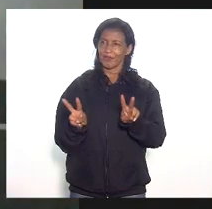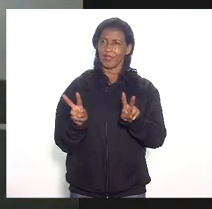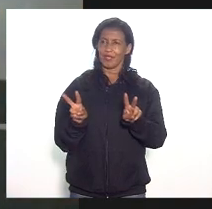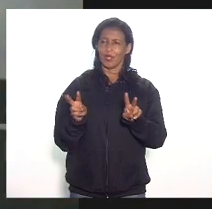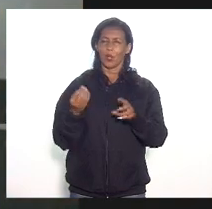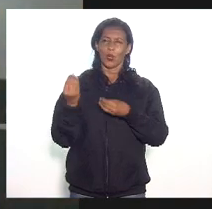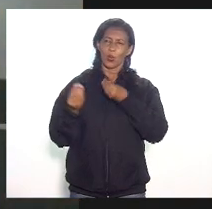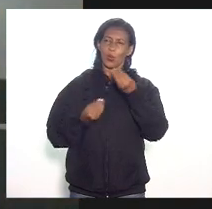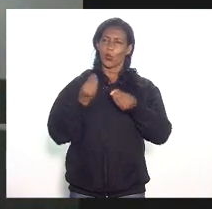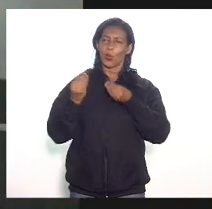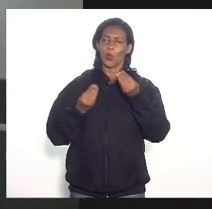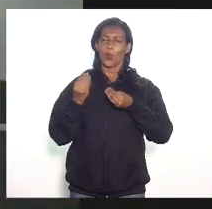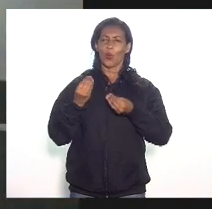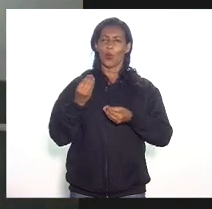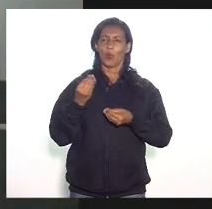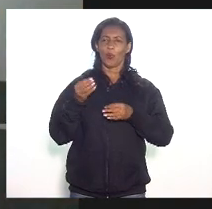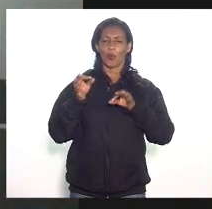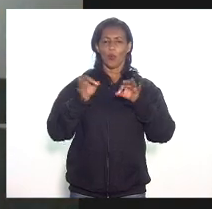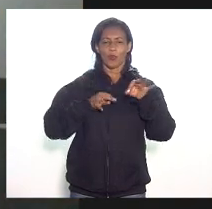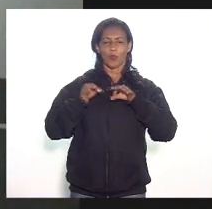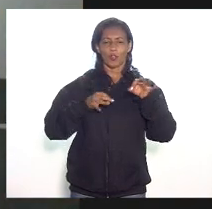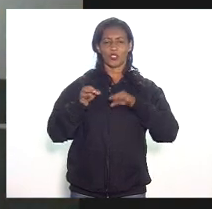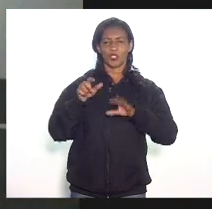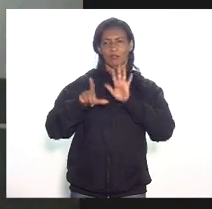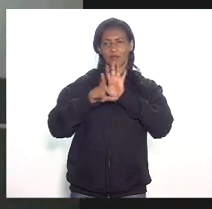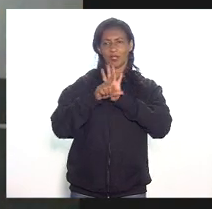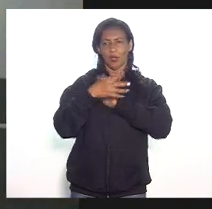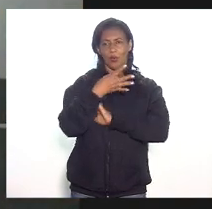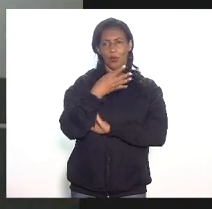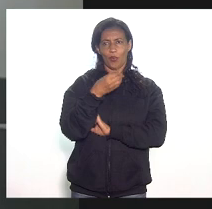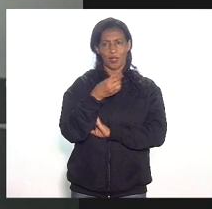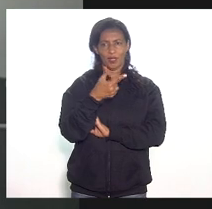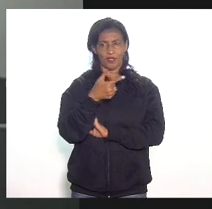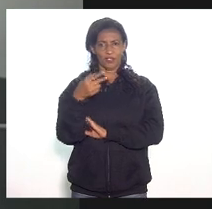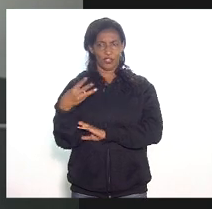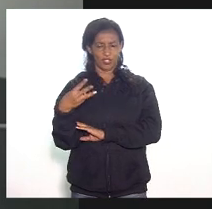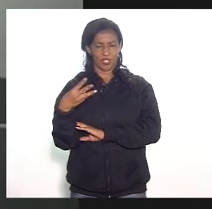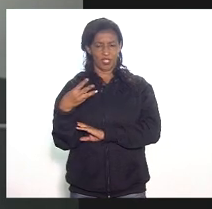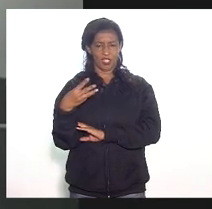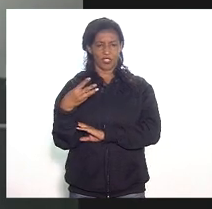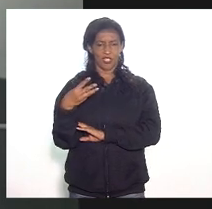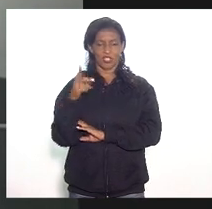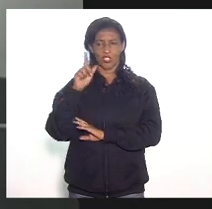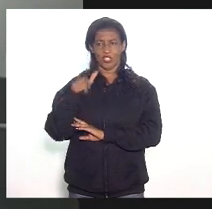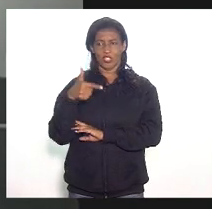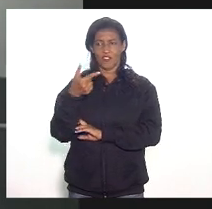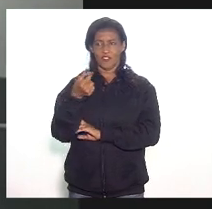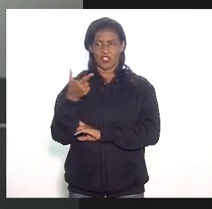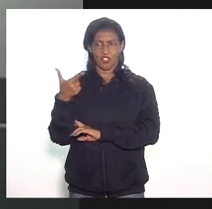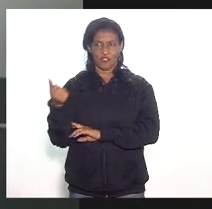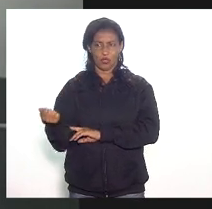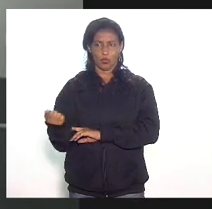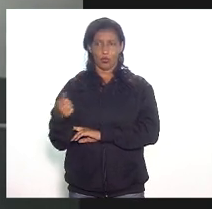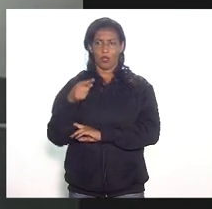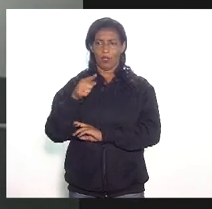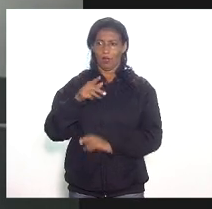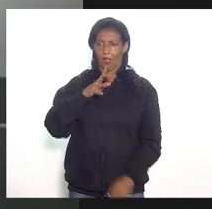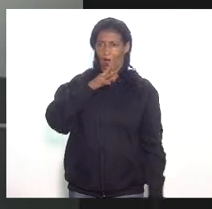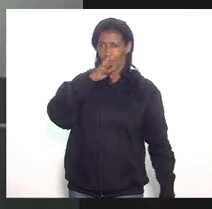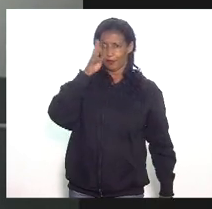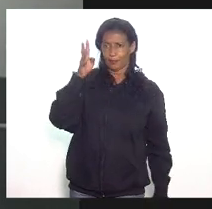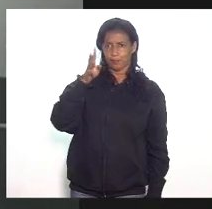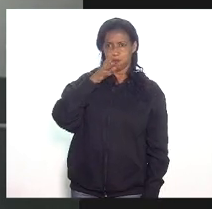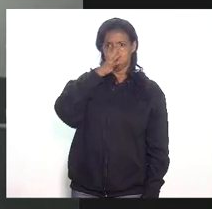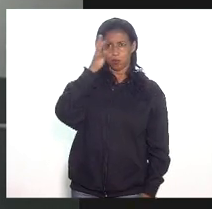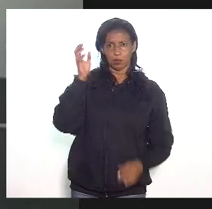lei 4023 de 2021, é um total abuso, inclusive, de poder